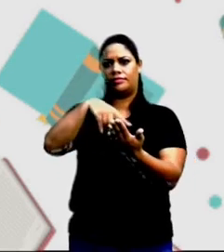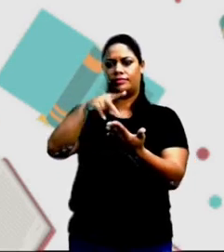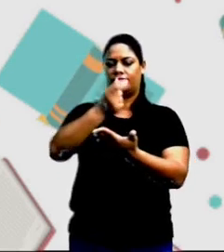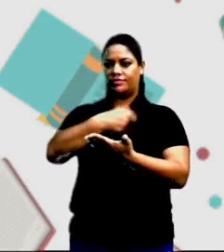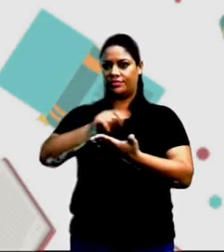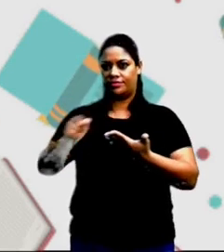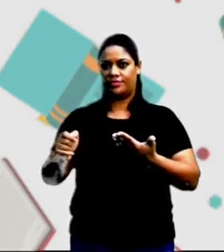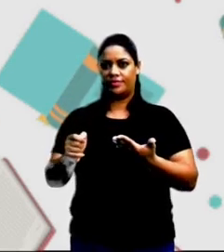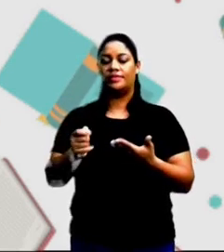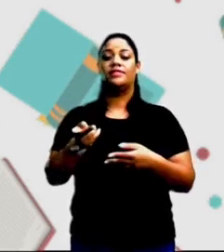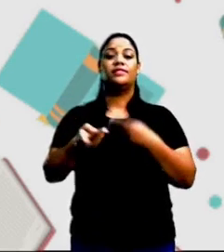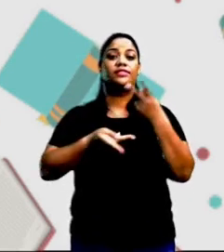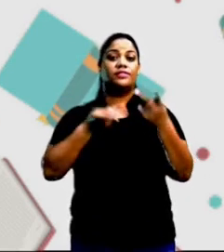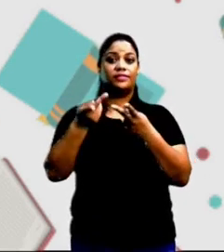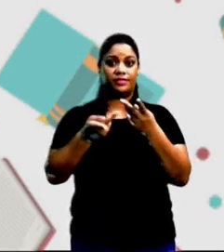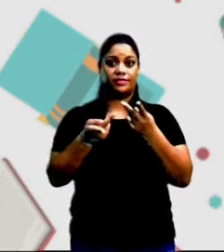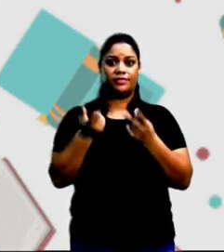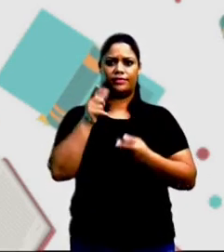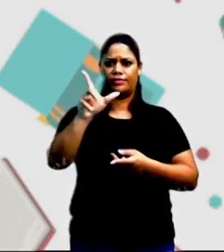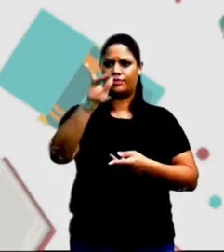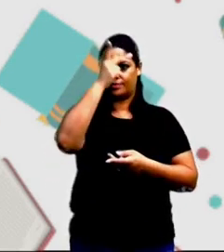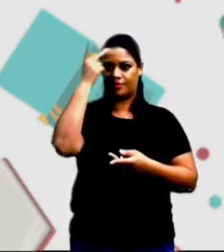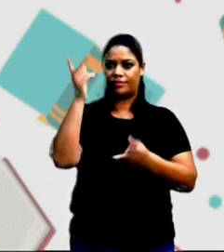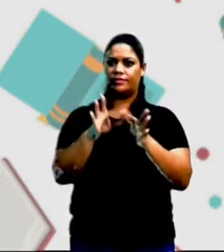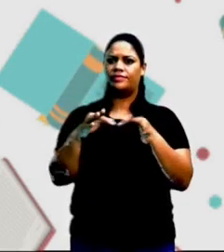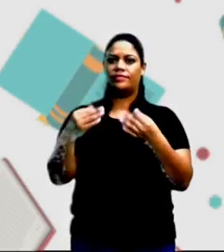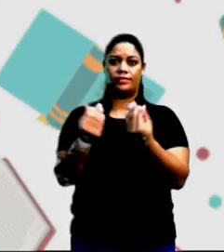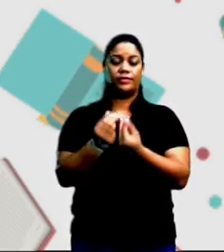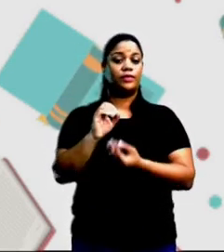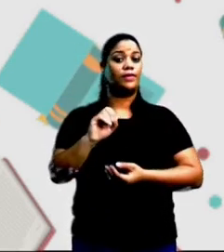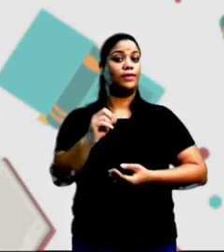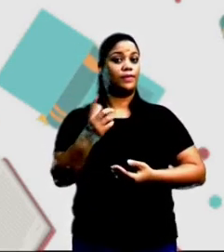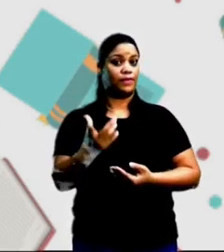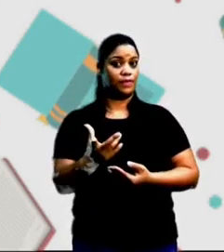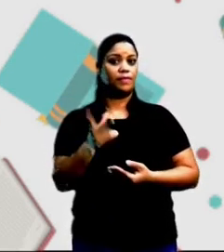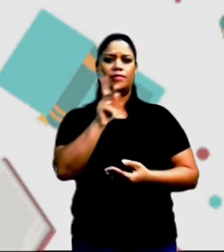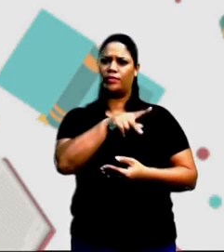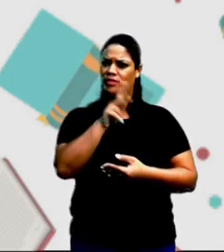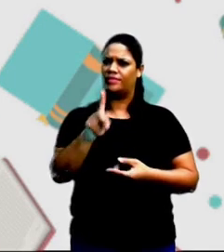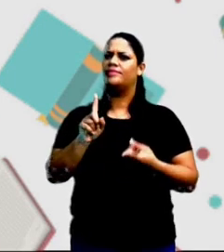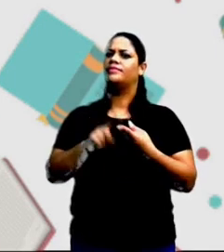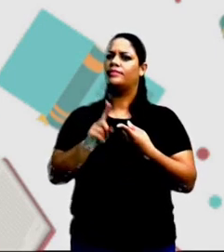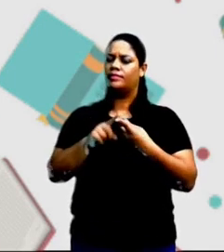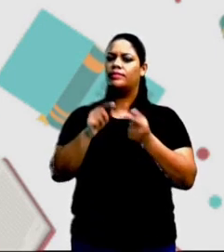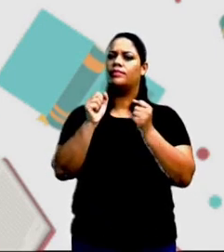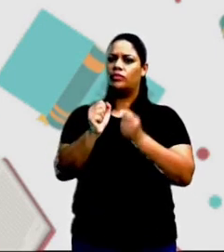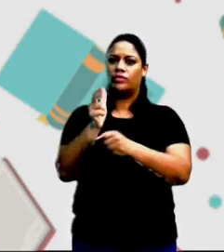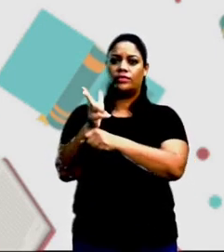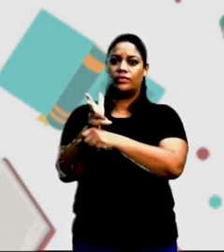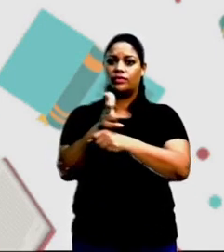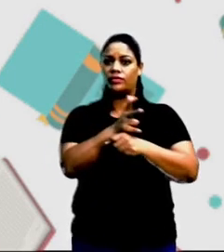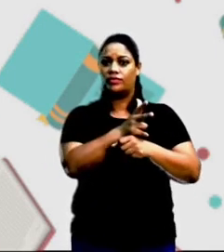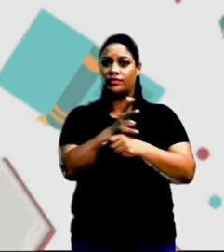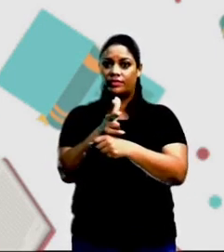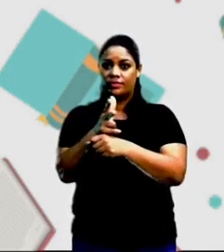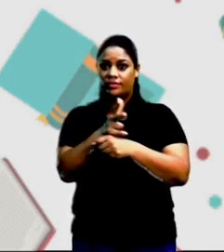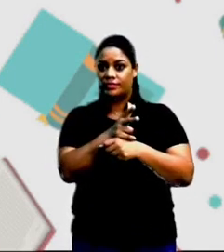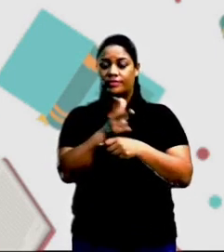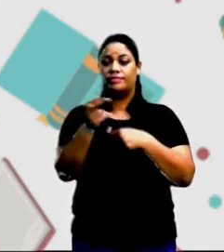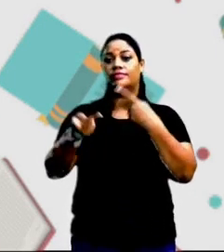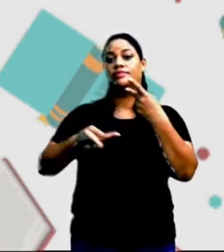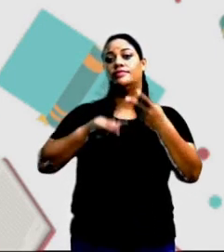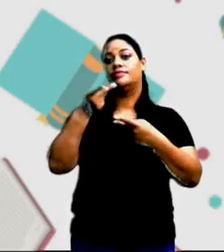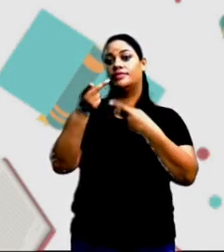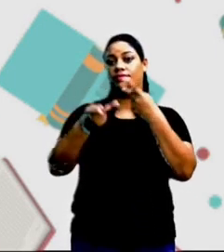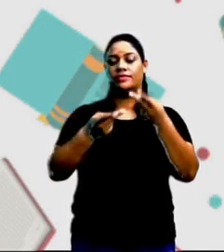essa história para alguém da sua família ou para mim, se você quiser. Você pode gravar um vídeo